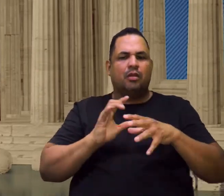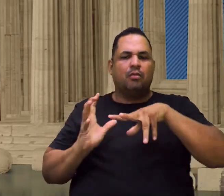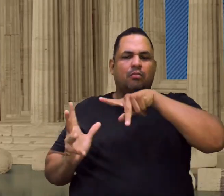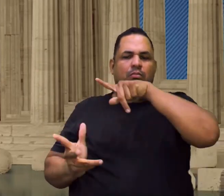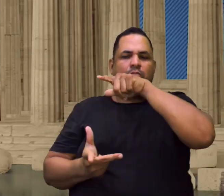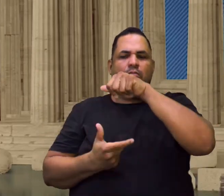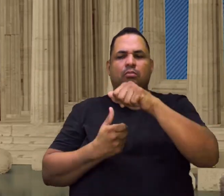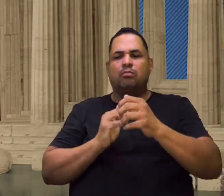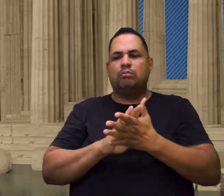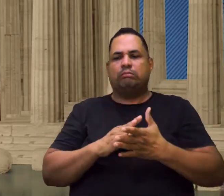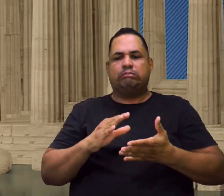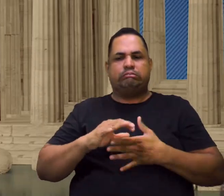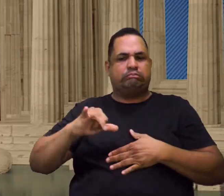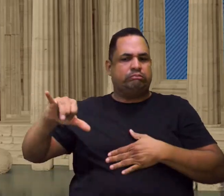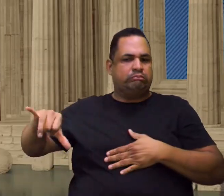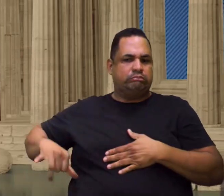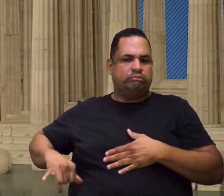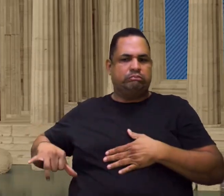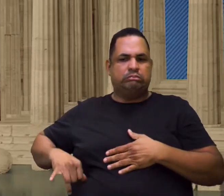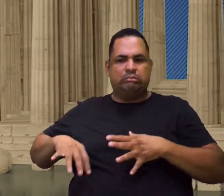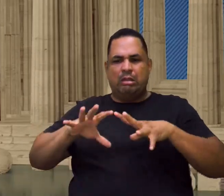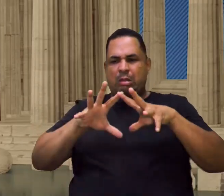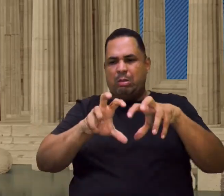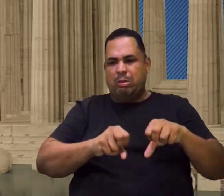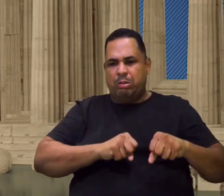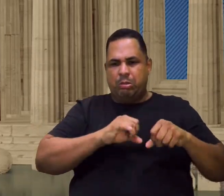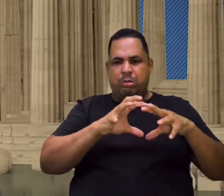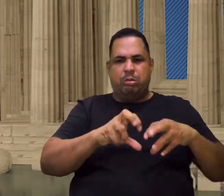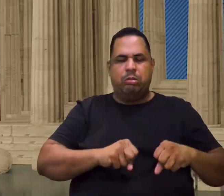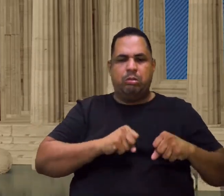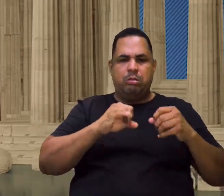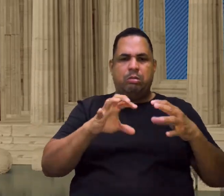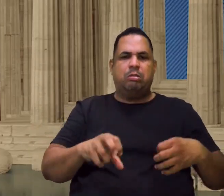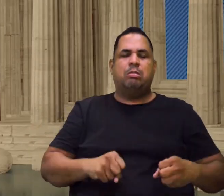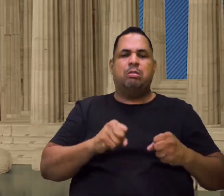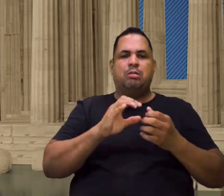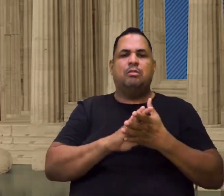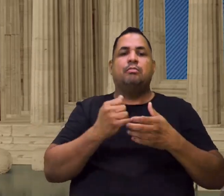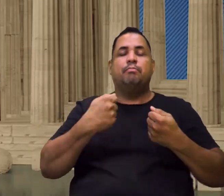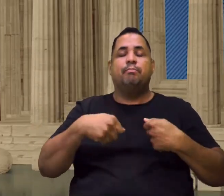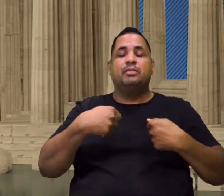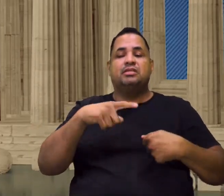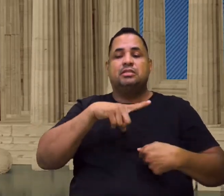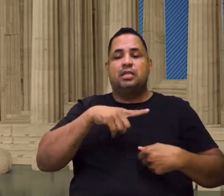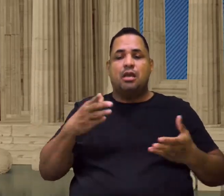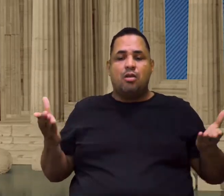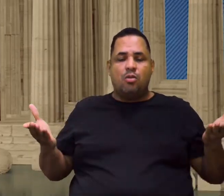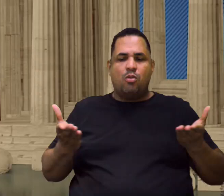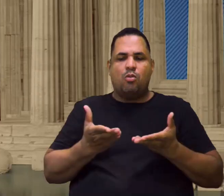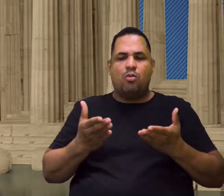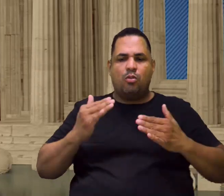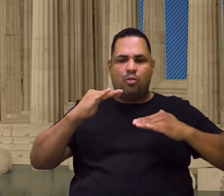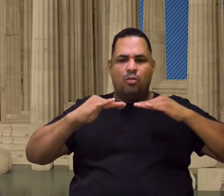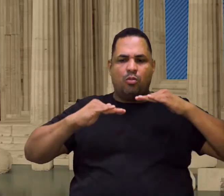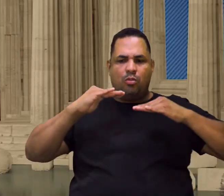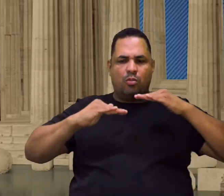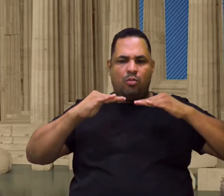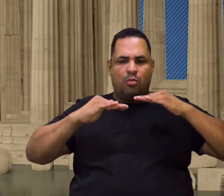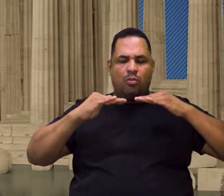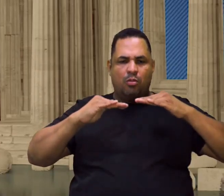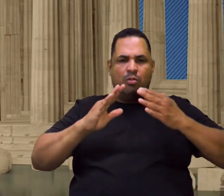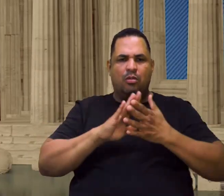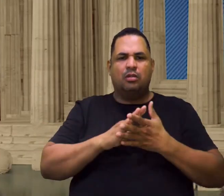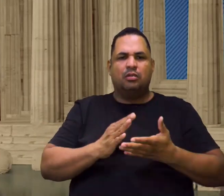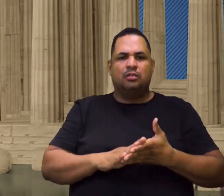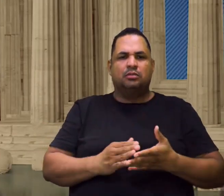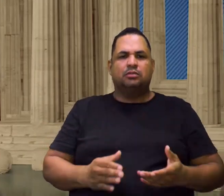muito com isso. Foi muito sugado, né? Nós temos agora que ter um equilíbrio nessa perspectiva. Imagine você ter